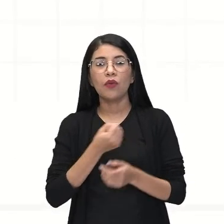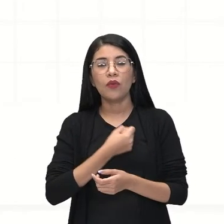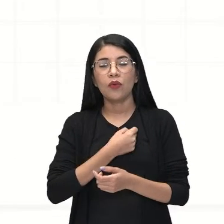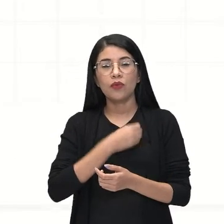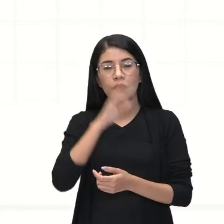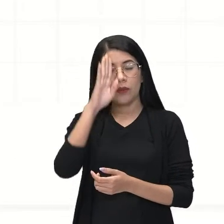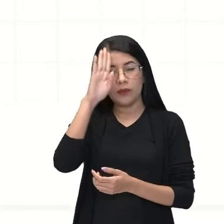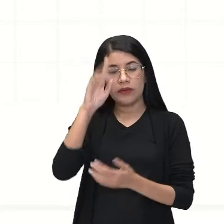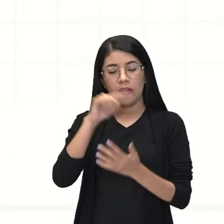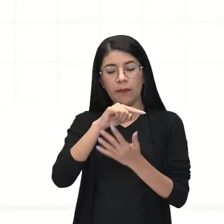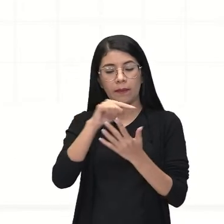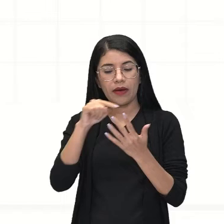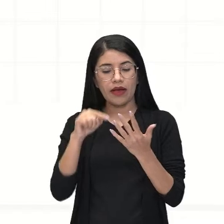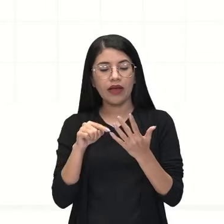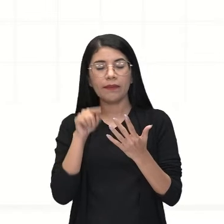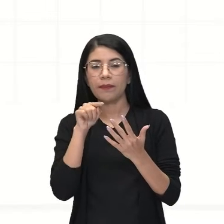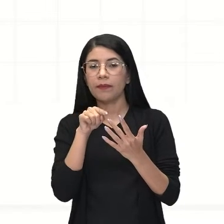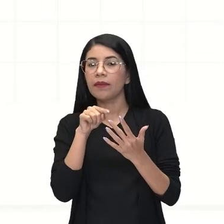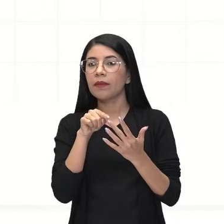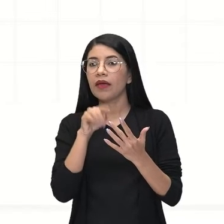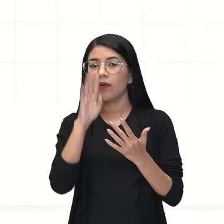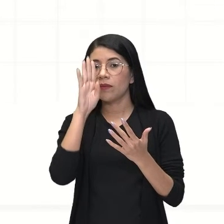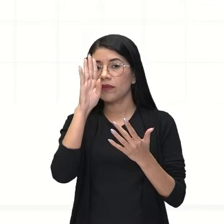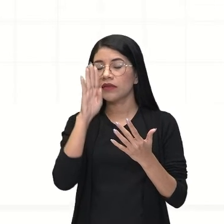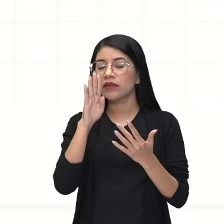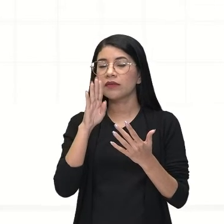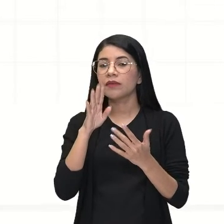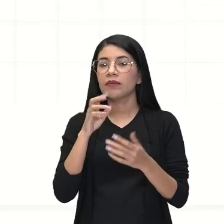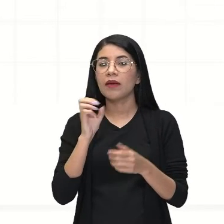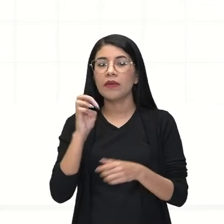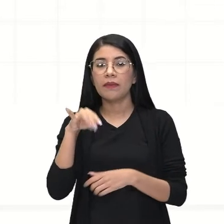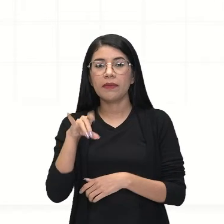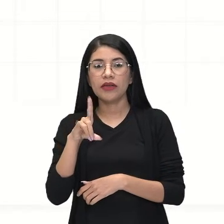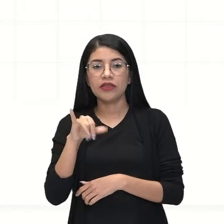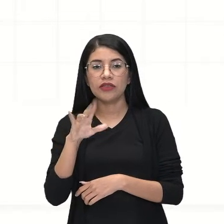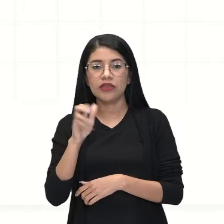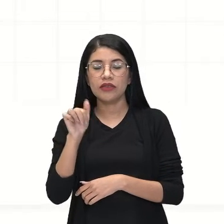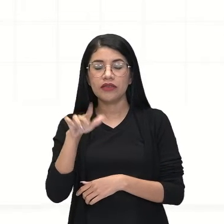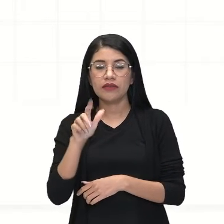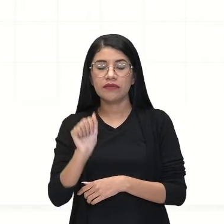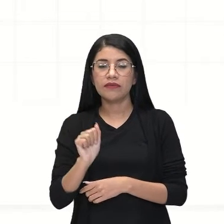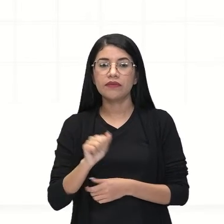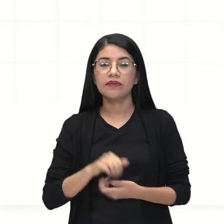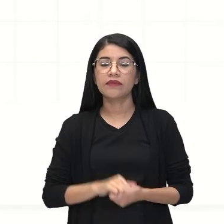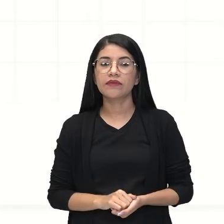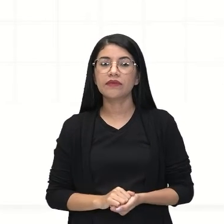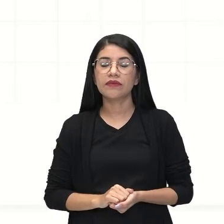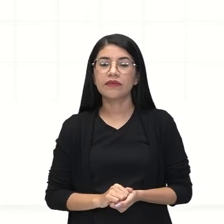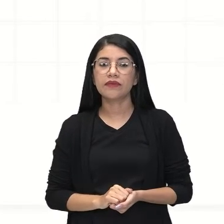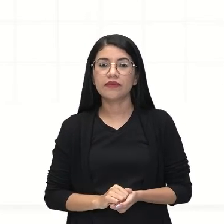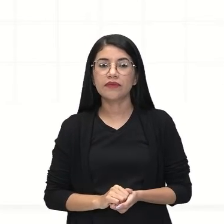em ordem, pegar o termo central para ser a mediana, né? Então, a mediana,